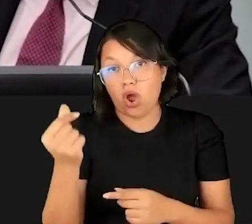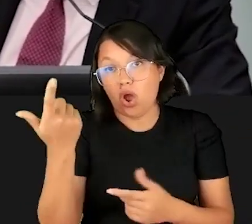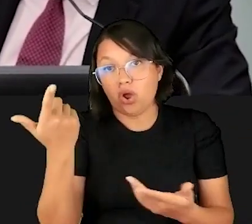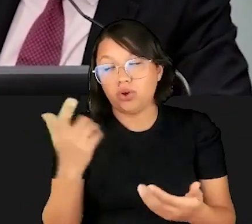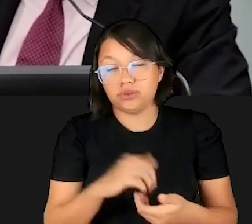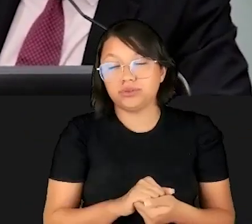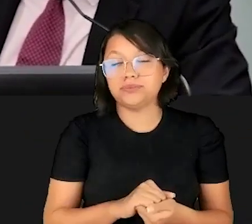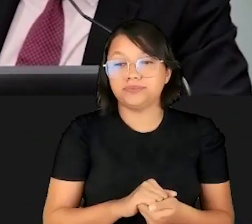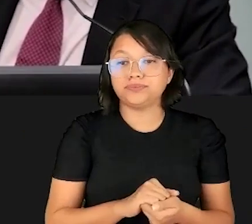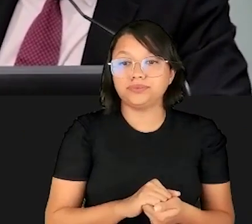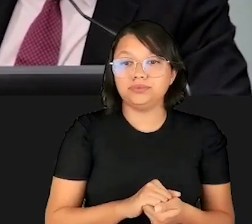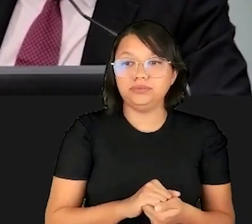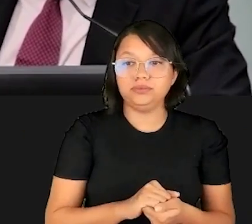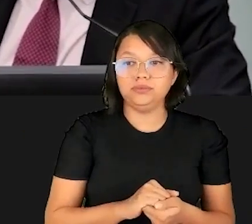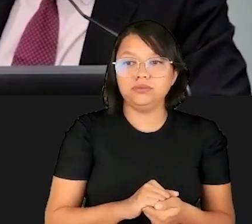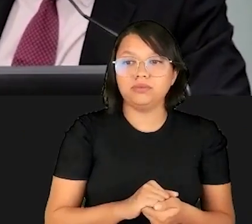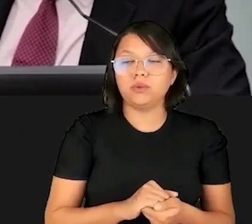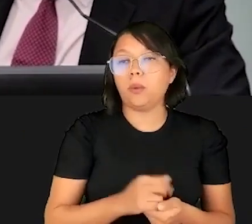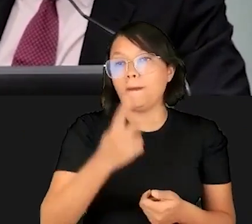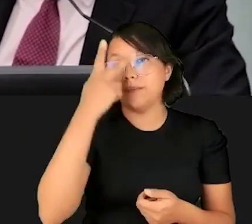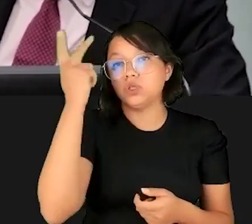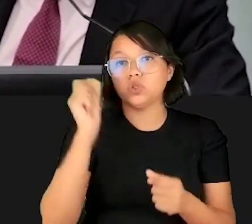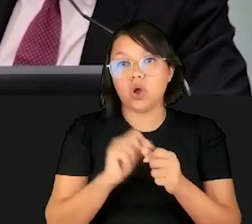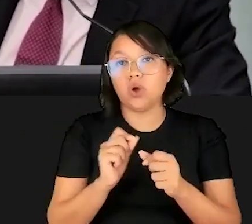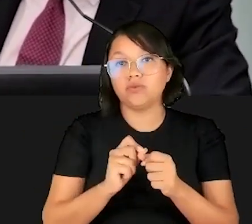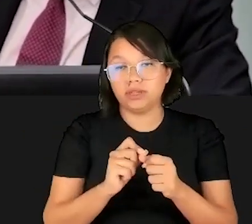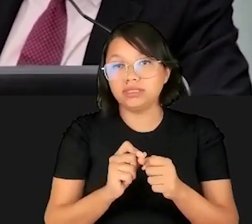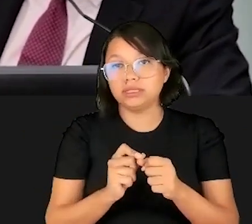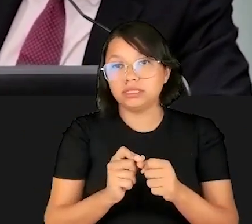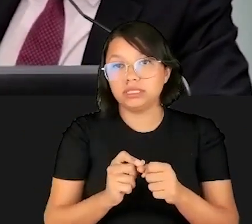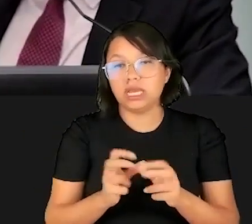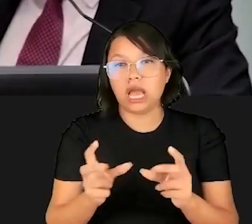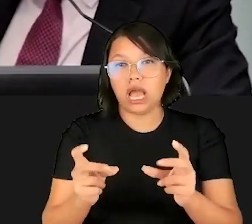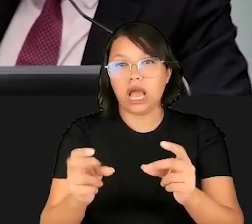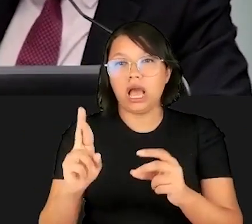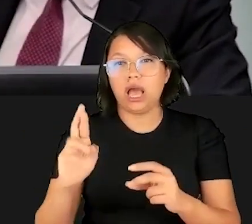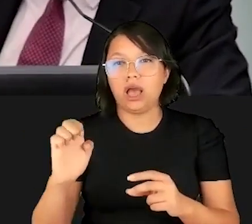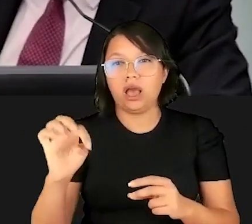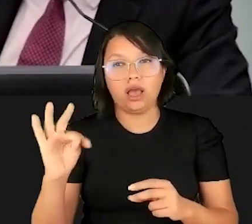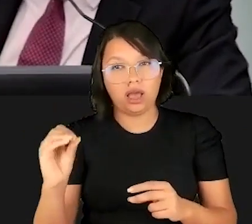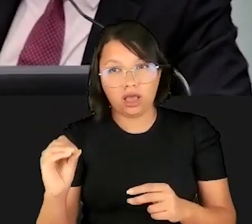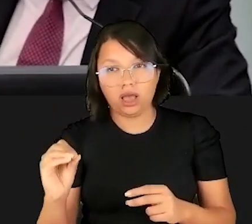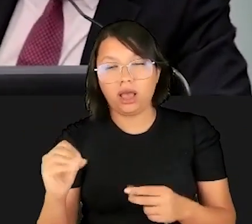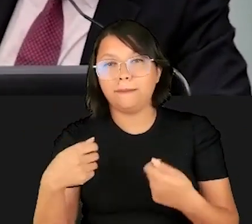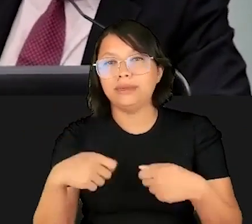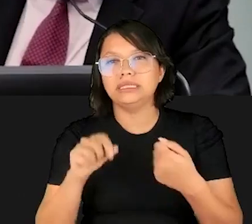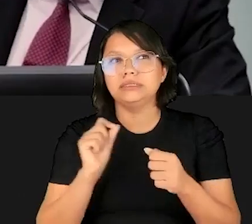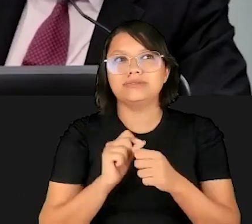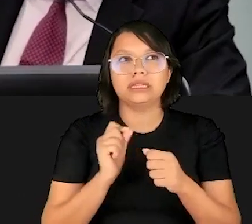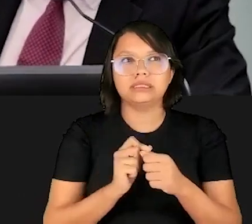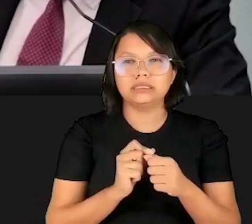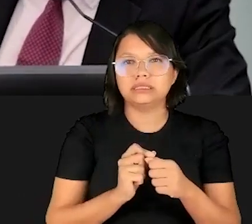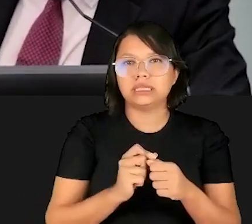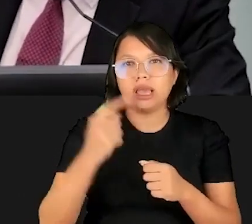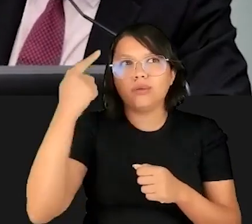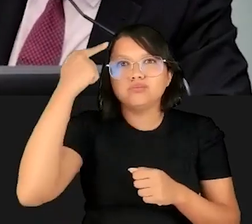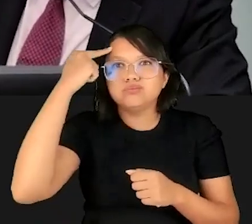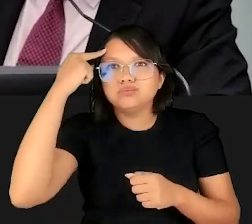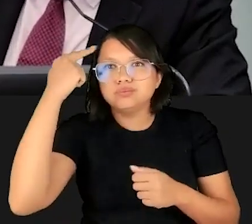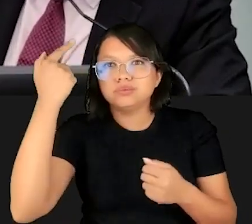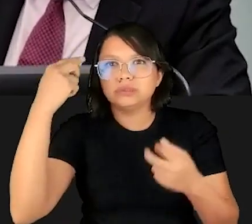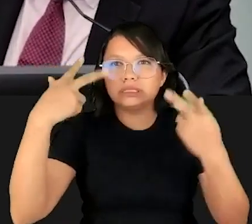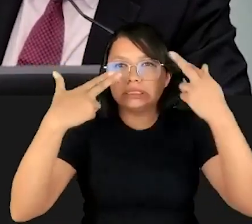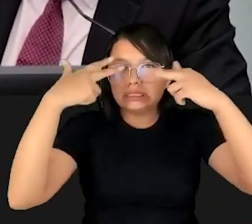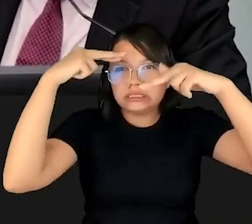radioterapia normal para reto, pode fazer na sua cidade de origem. Precisa fazer uma radiocirurgia de uma lesão cerebral. Tem que se deslocar um